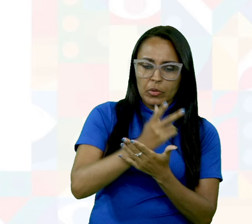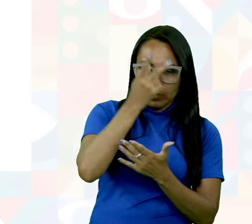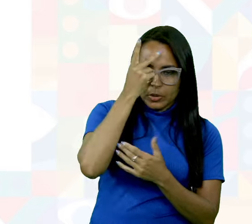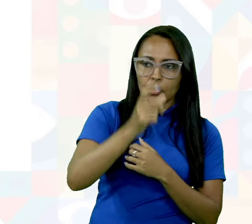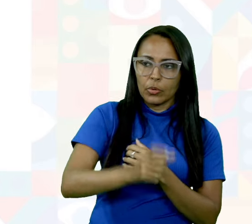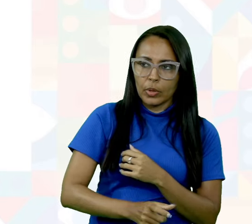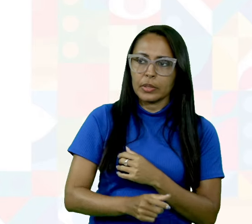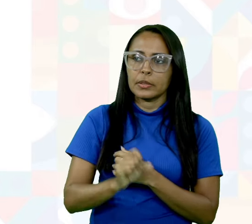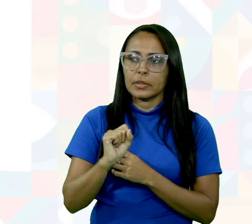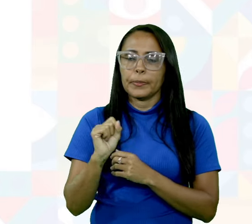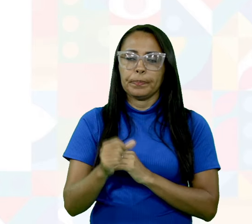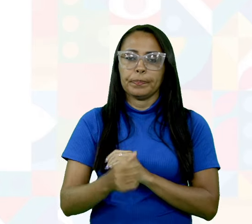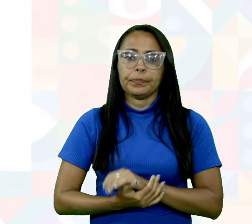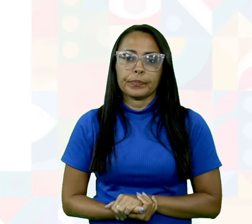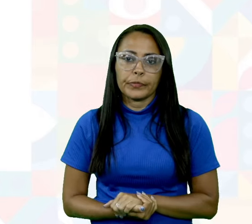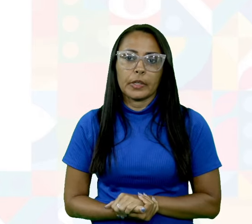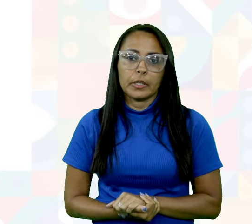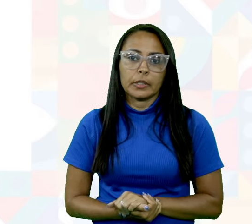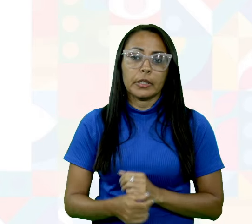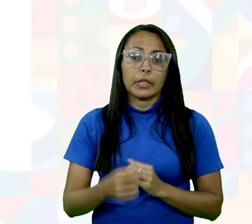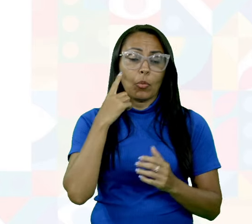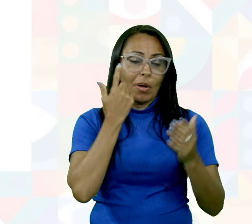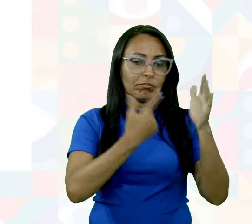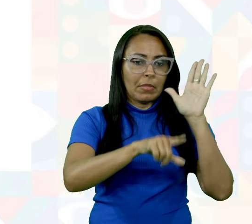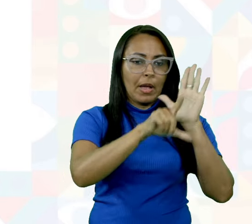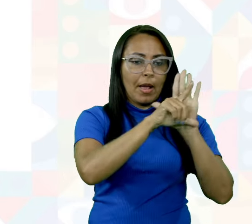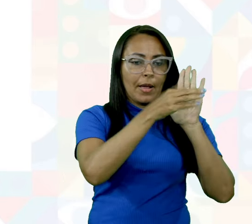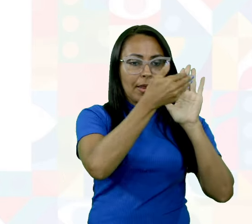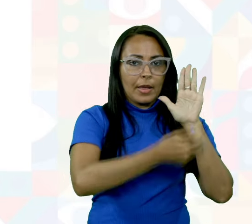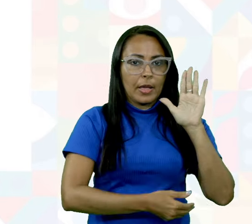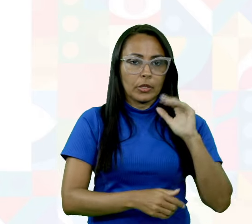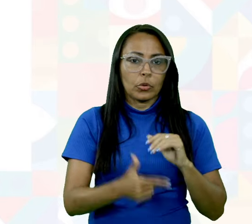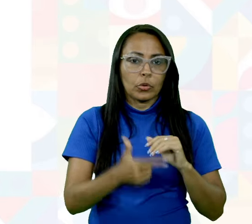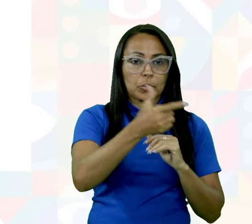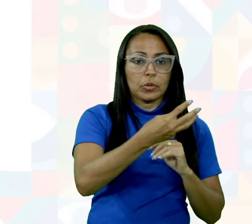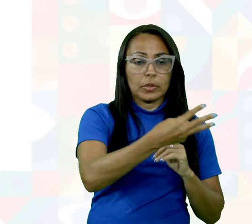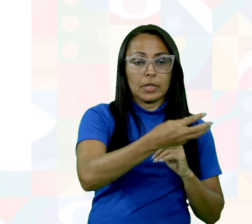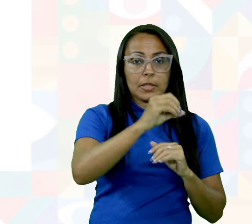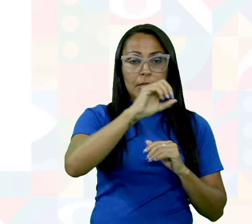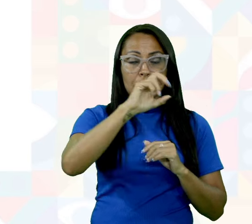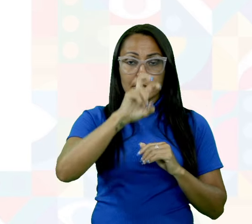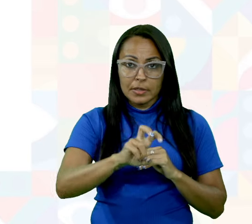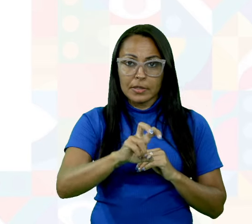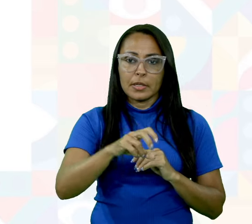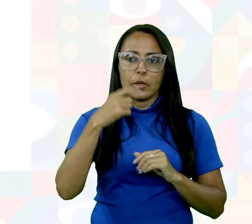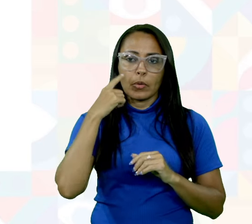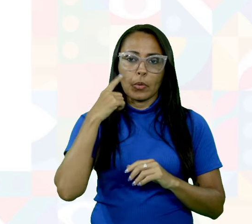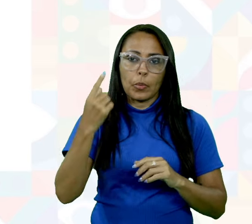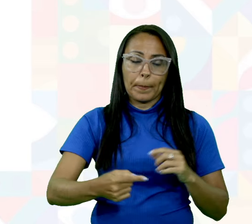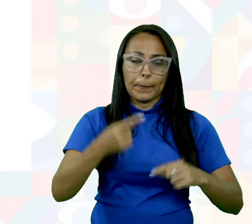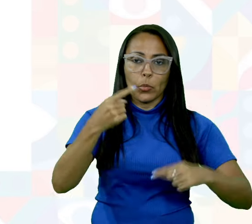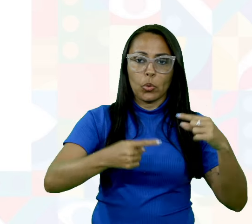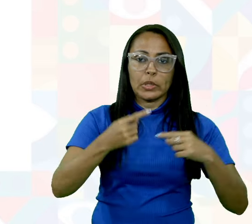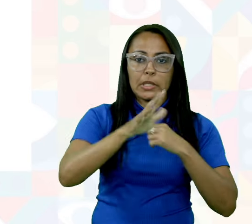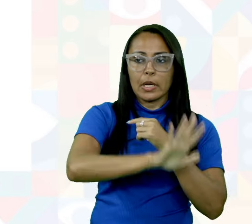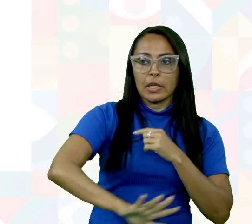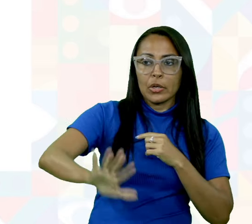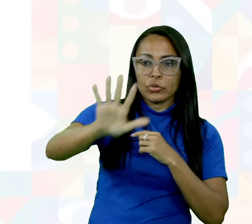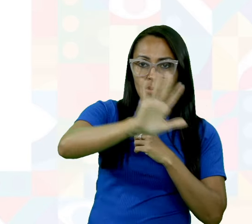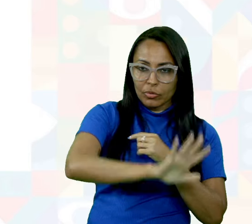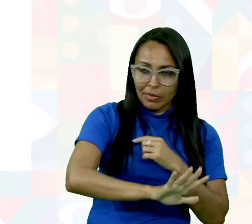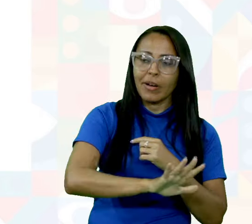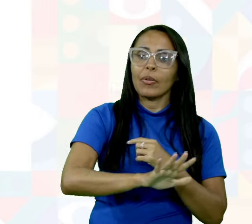do que o cumprimento de uma lei chamada 12.305, que versa sobre a Política Nacional de Resíduos Sólidos, que